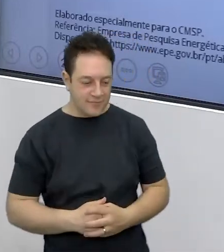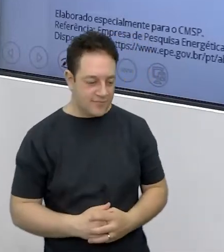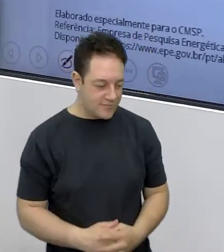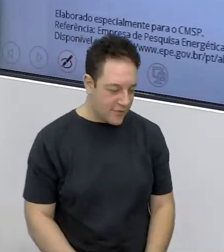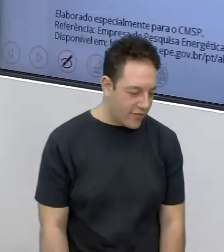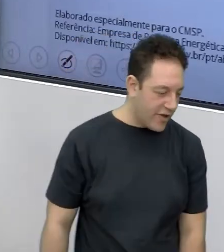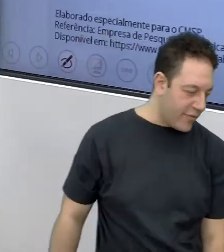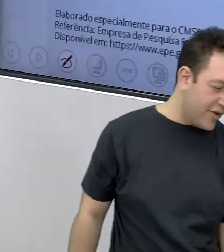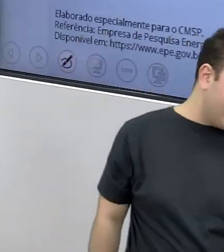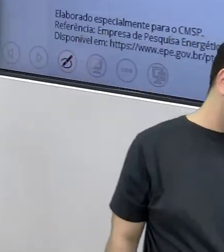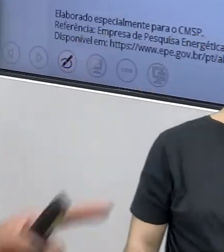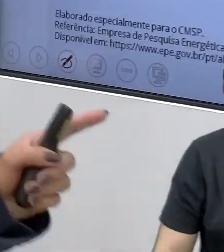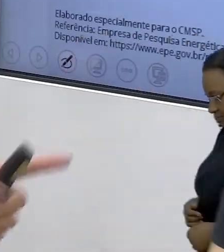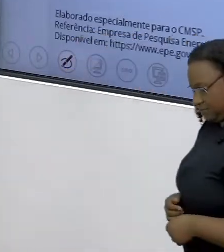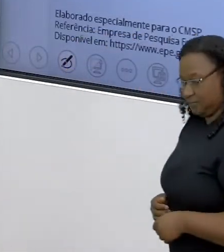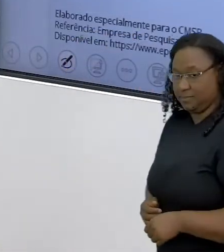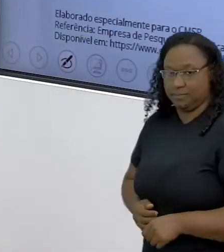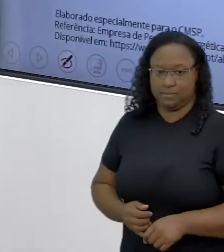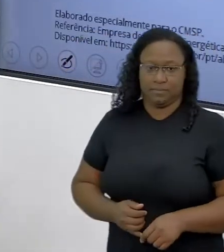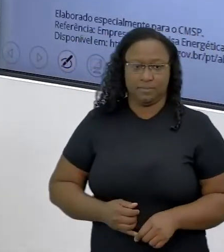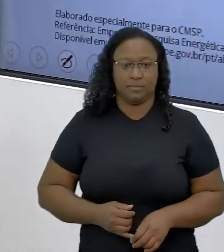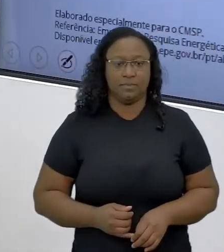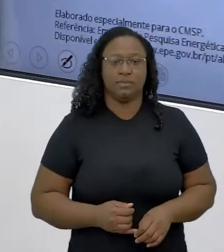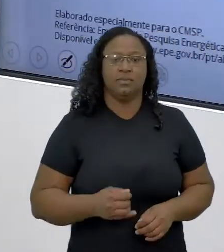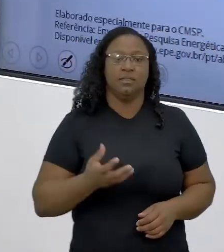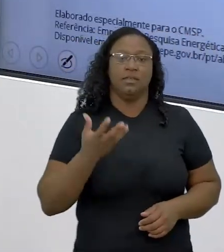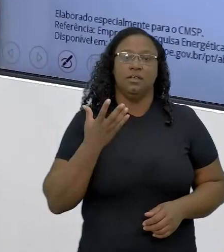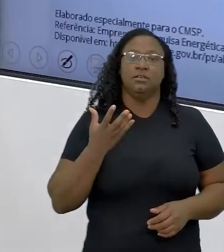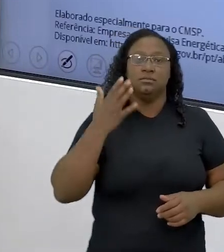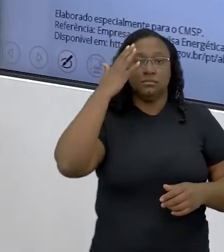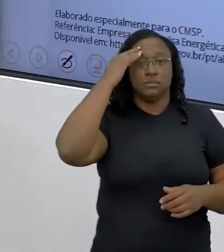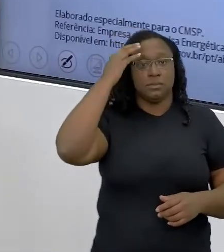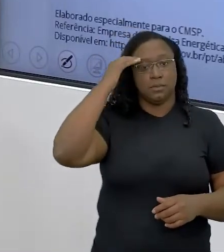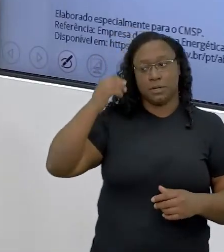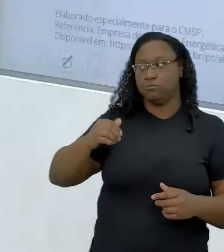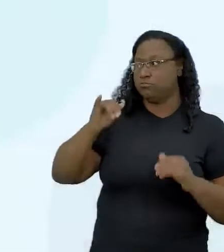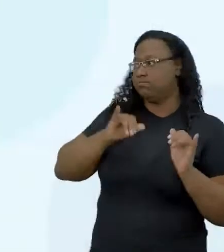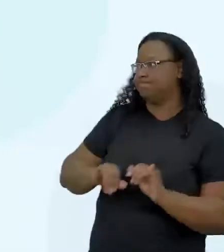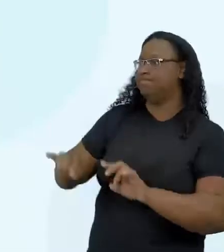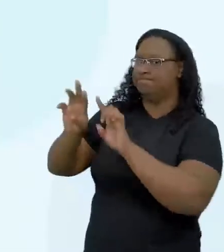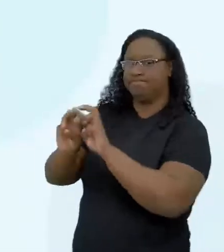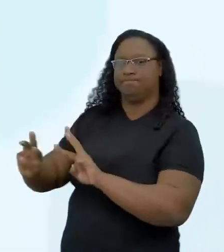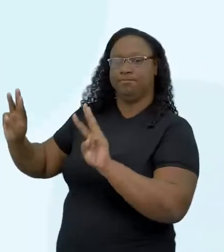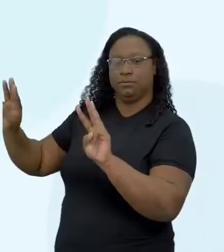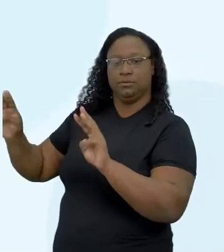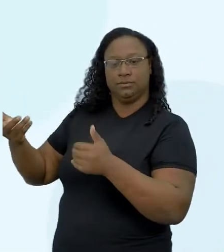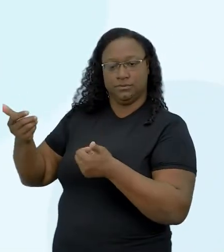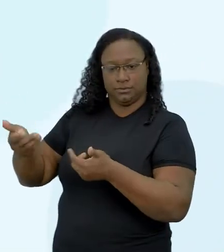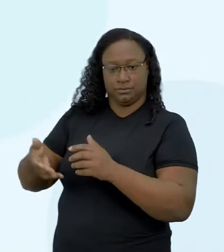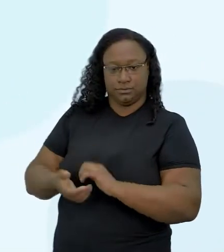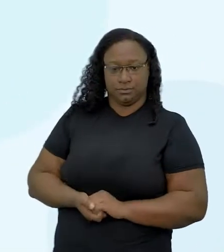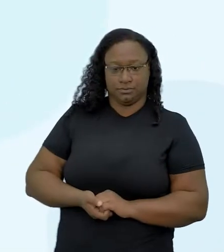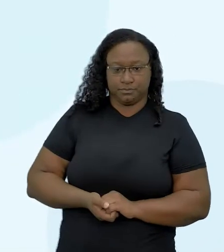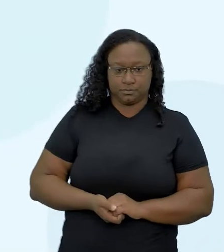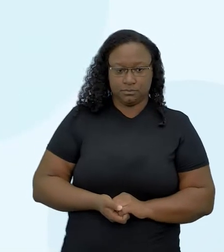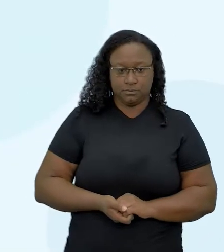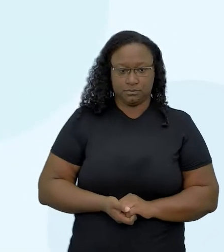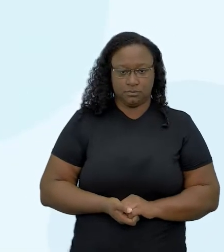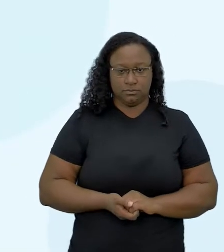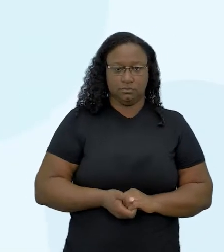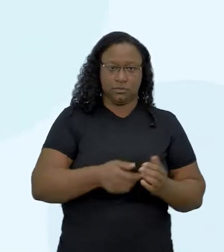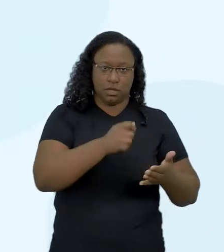mais, acessa aí o link, eu deixei para vocês o link aí embaixo de referência, para vocês saberem melhor sobre esse assunto e fazer as